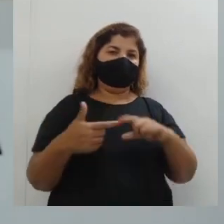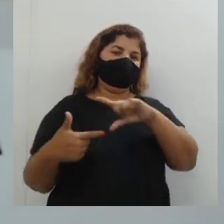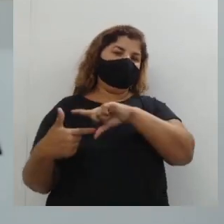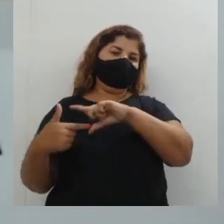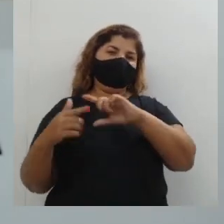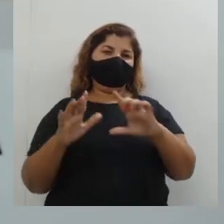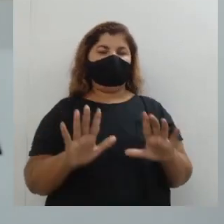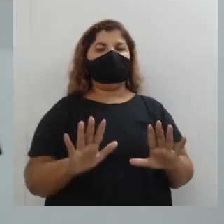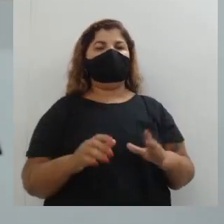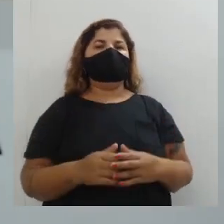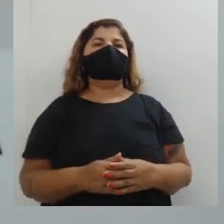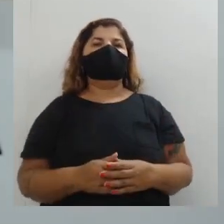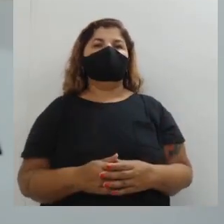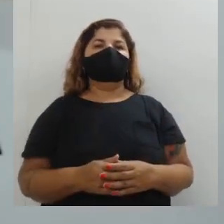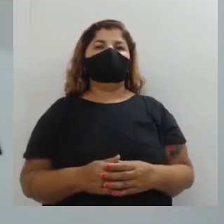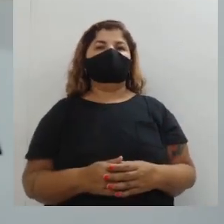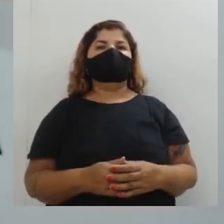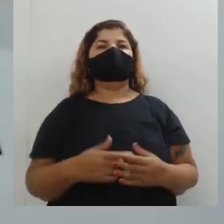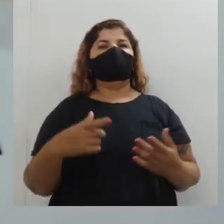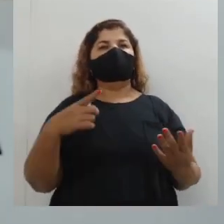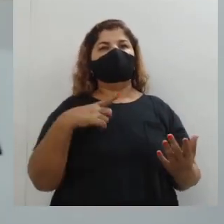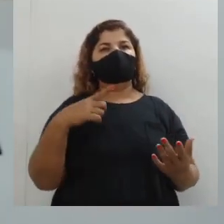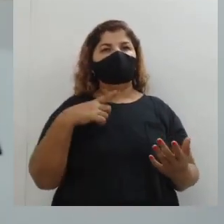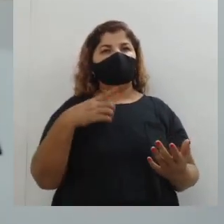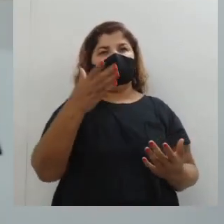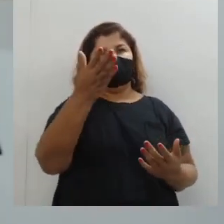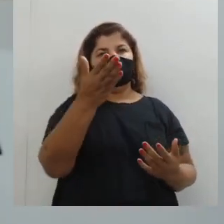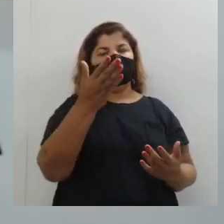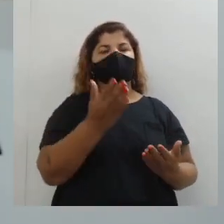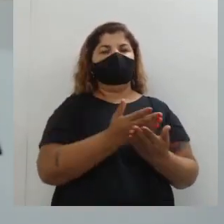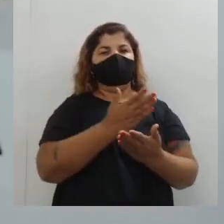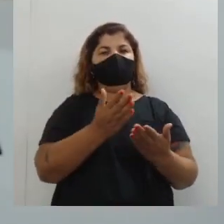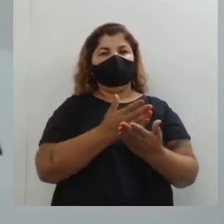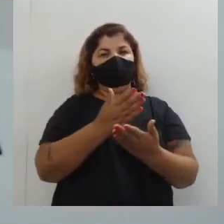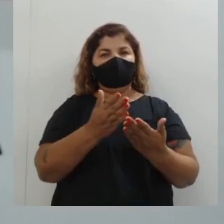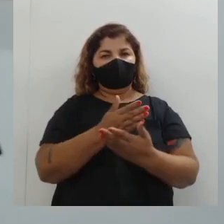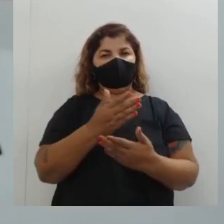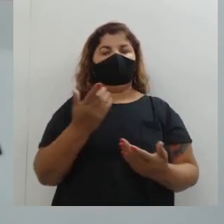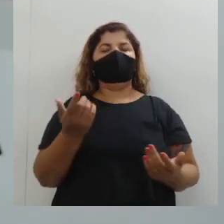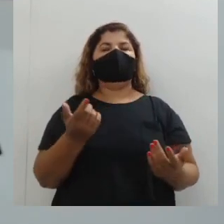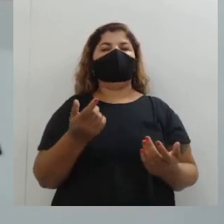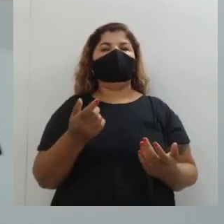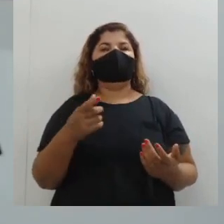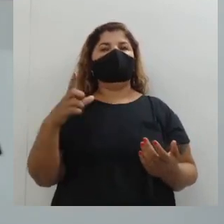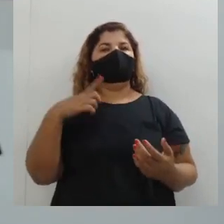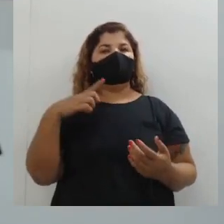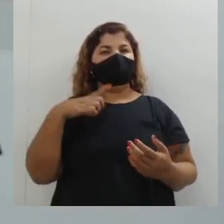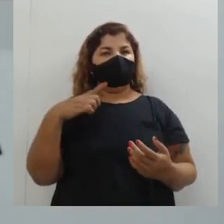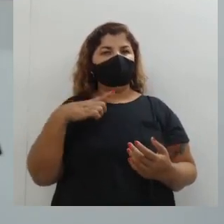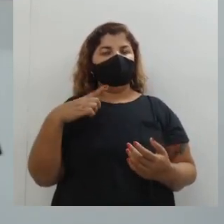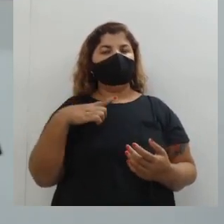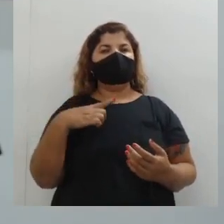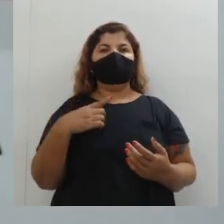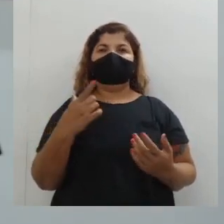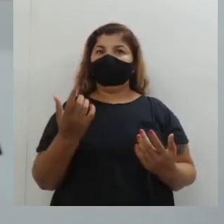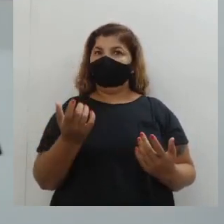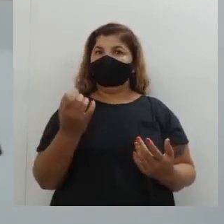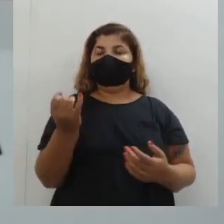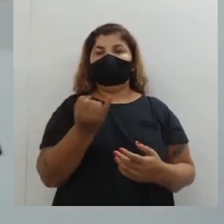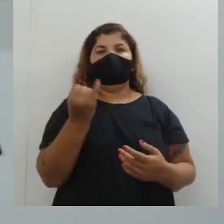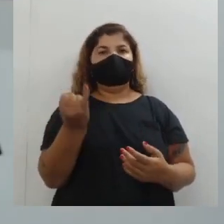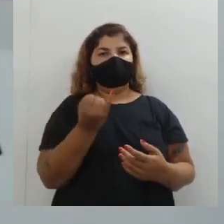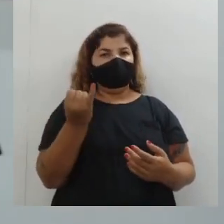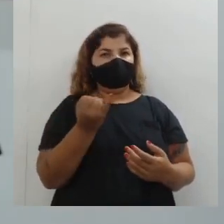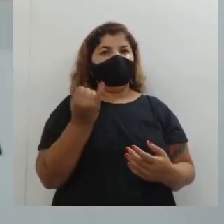Então, um Triste Fim de Policarpo Quaresma é uma obra assim bastante